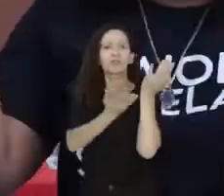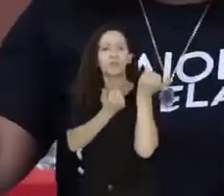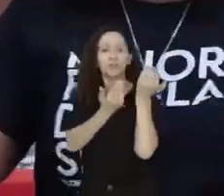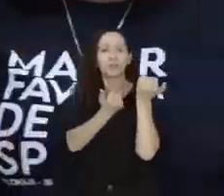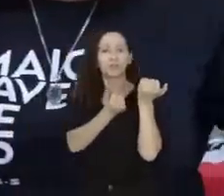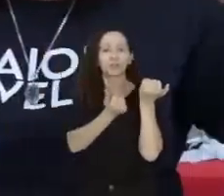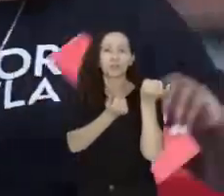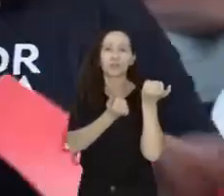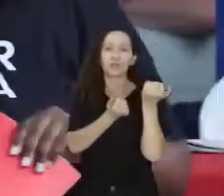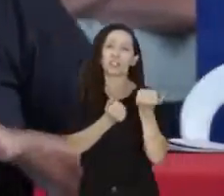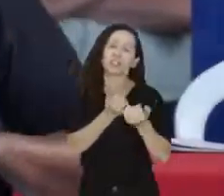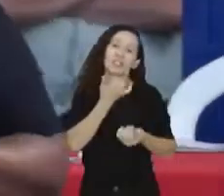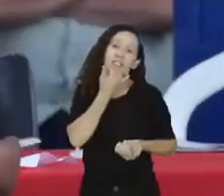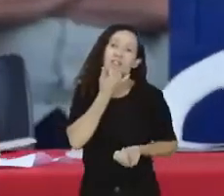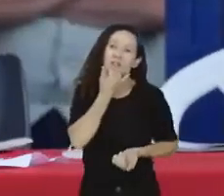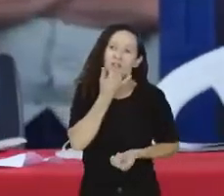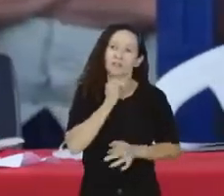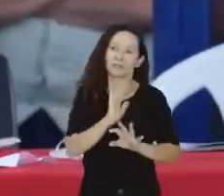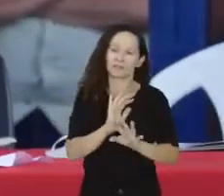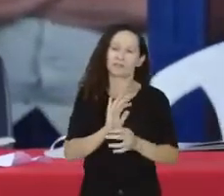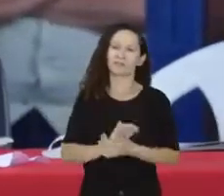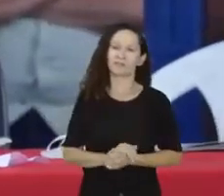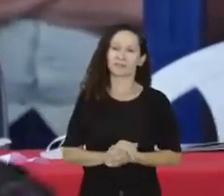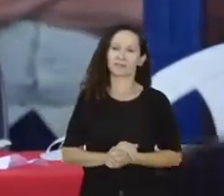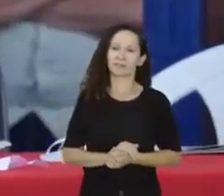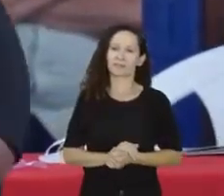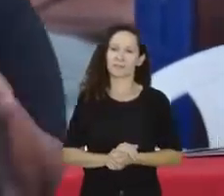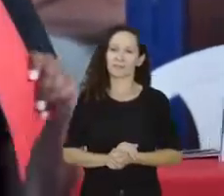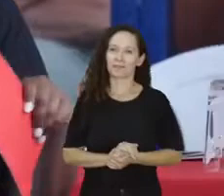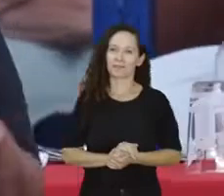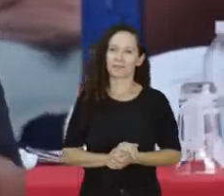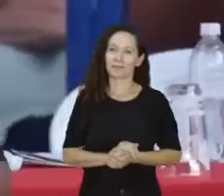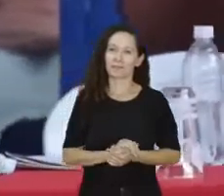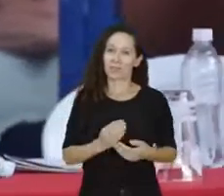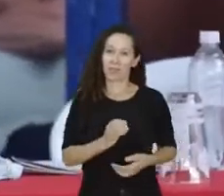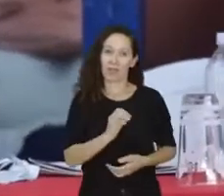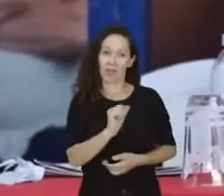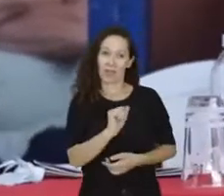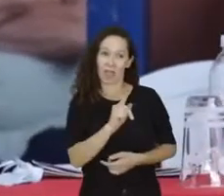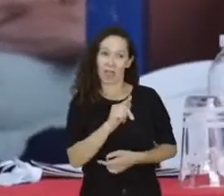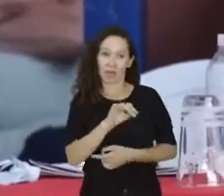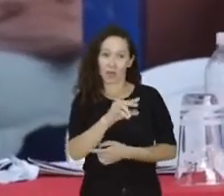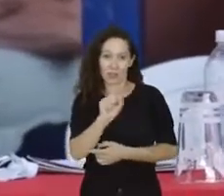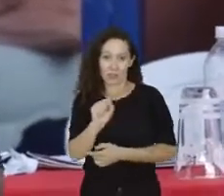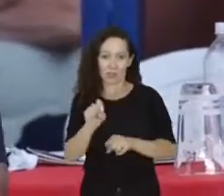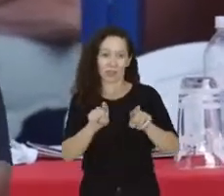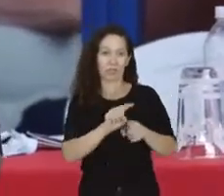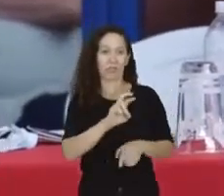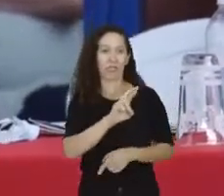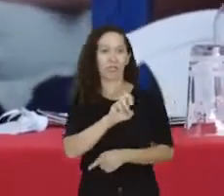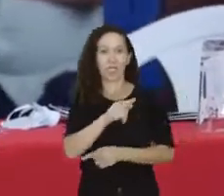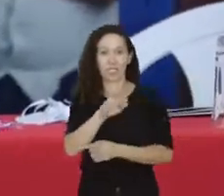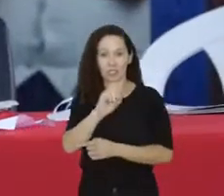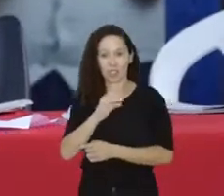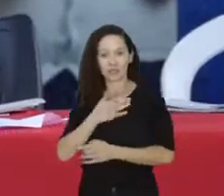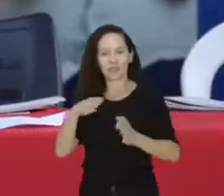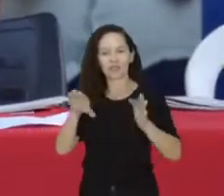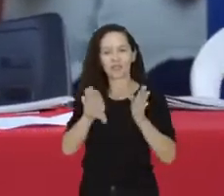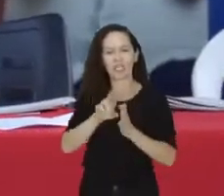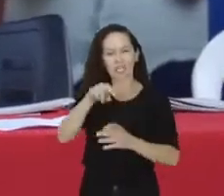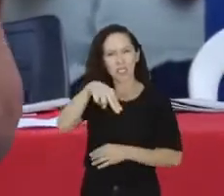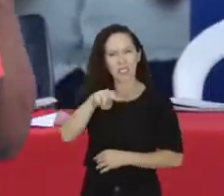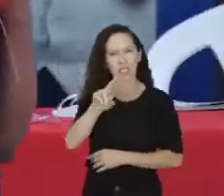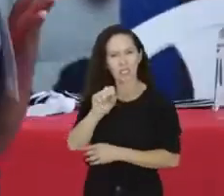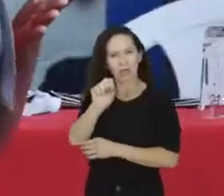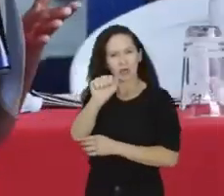desculpa. Opa. Bom, gente, o Aloísio e o Reginaldo, desde que eu cheguei aqui na UNAS, foram as pessoas que sempre me acolheram muito,